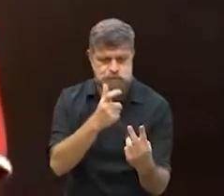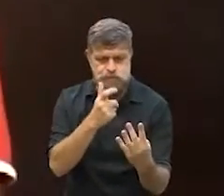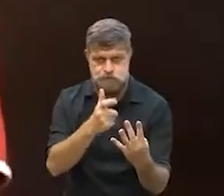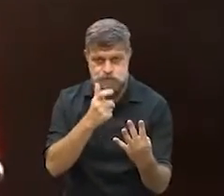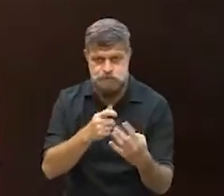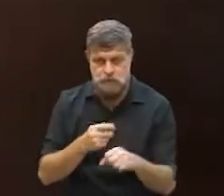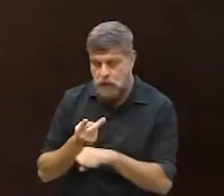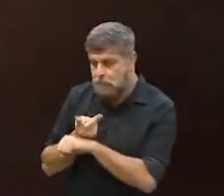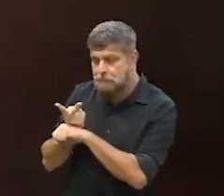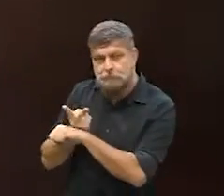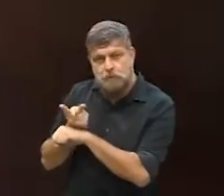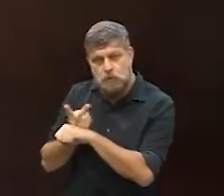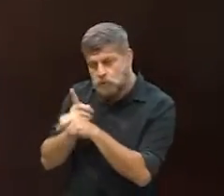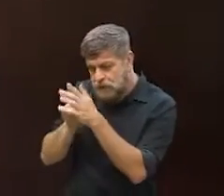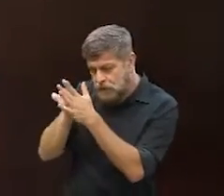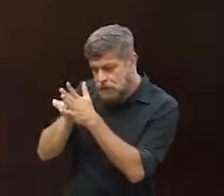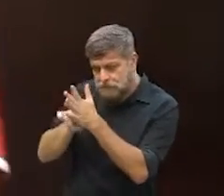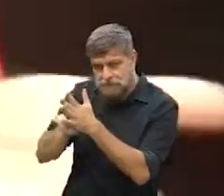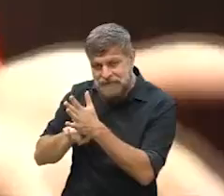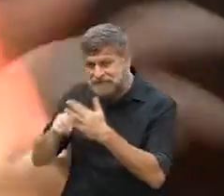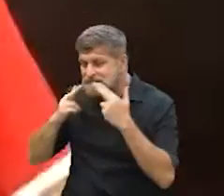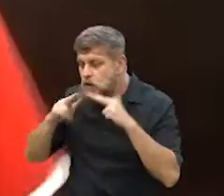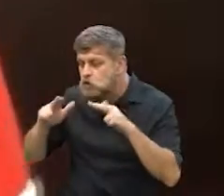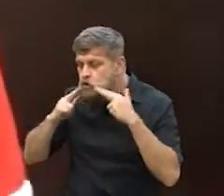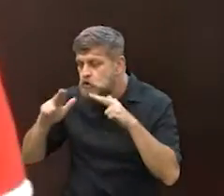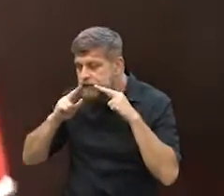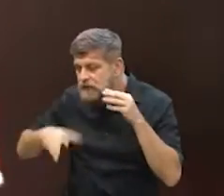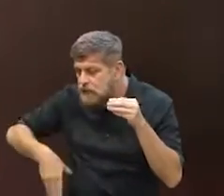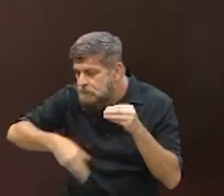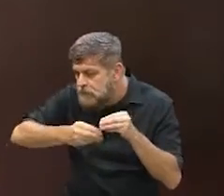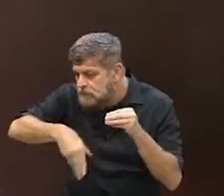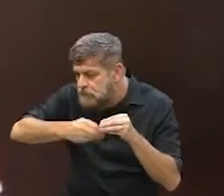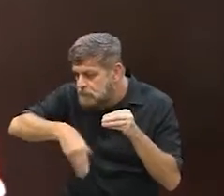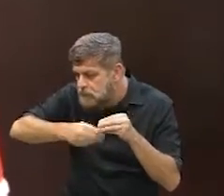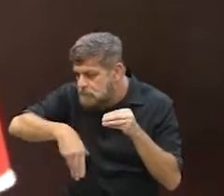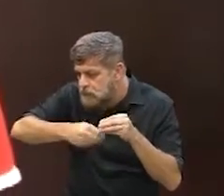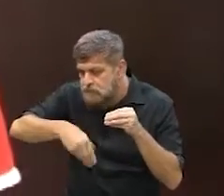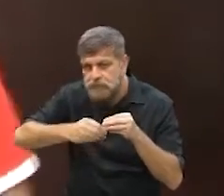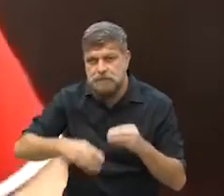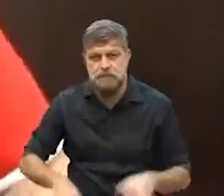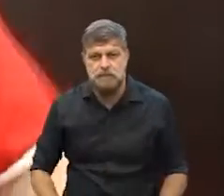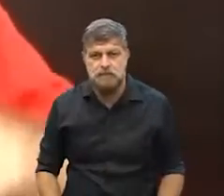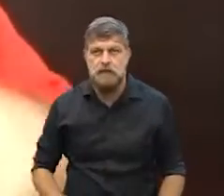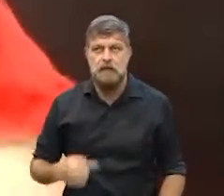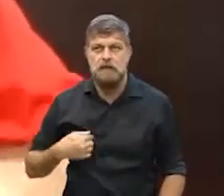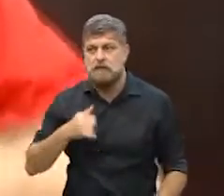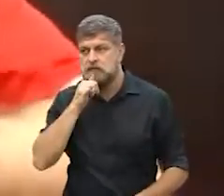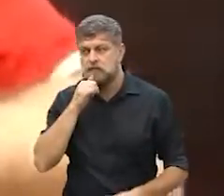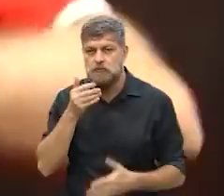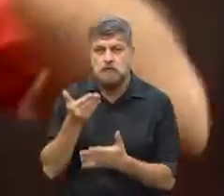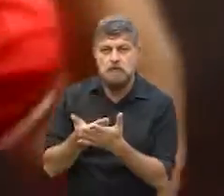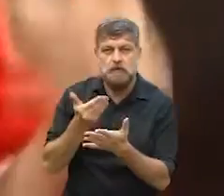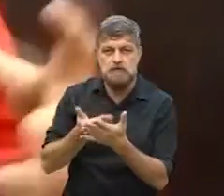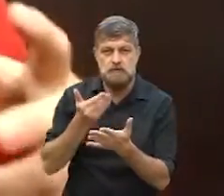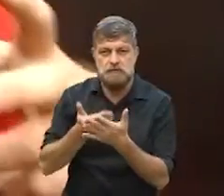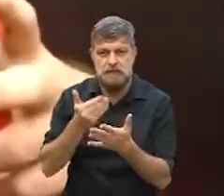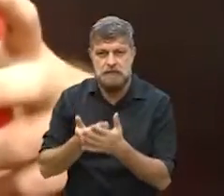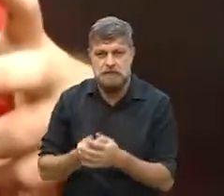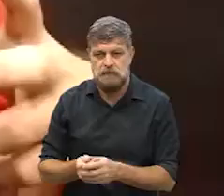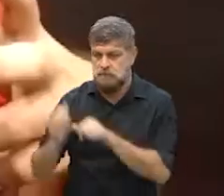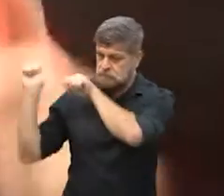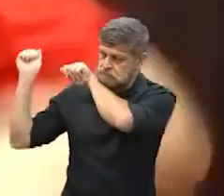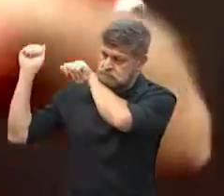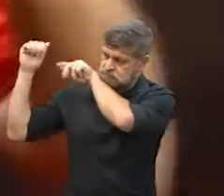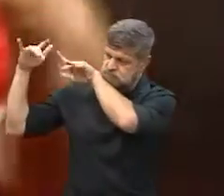vacina, corra atrás de notícias que possam abordar esse assunto. Estou estudando